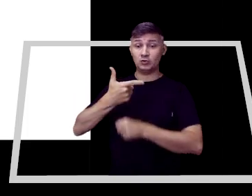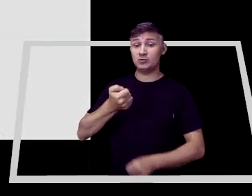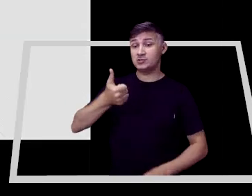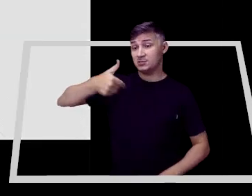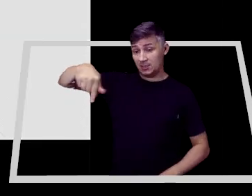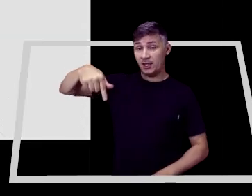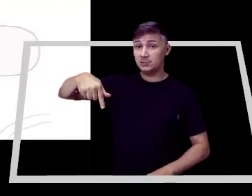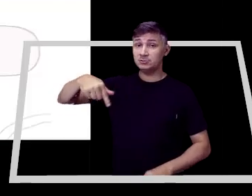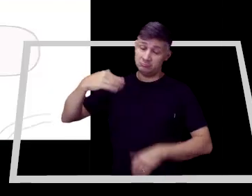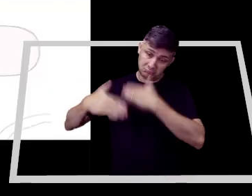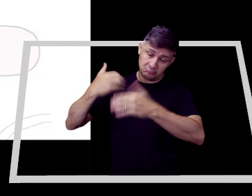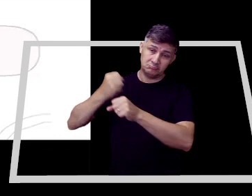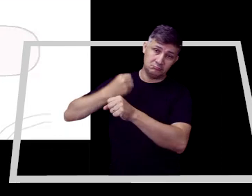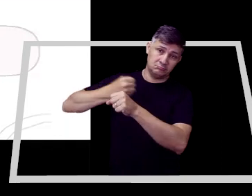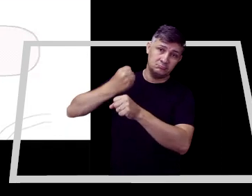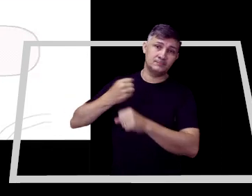Enfim, acho que